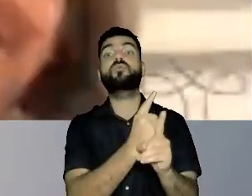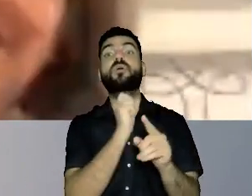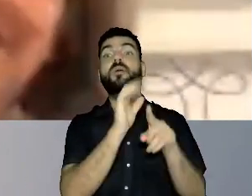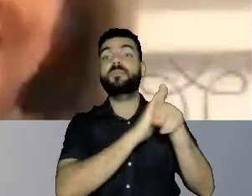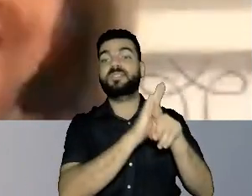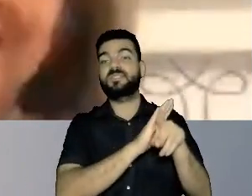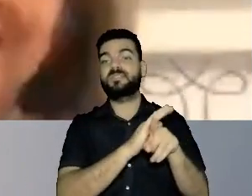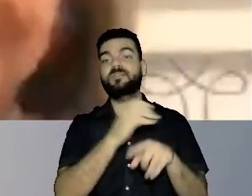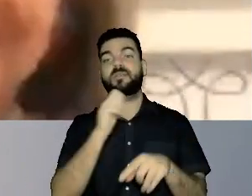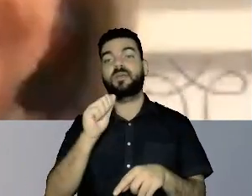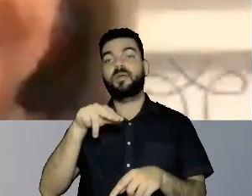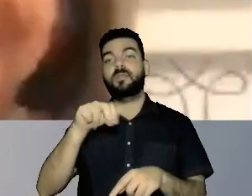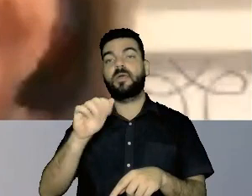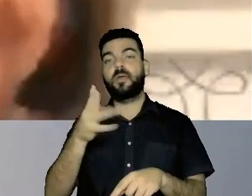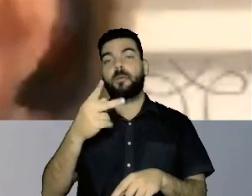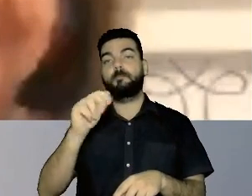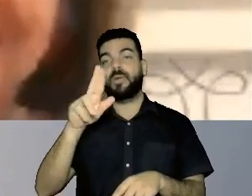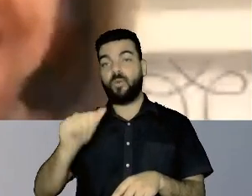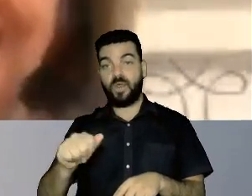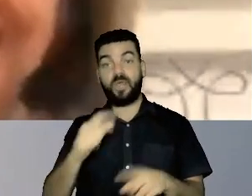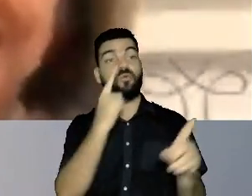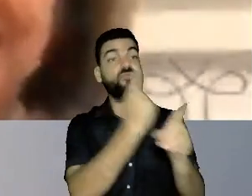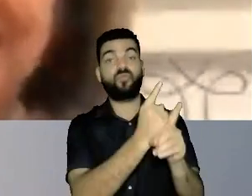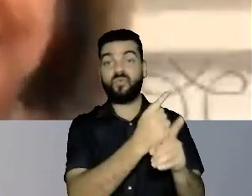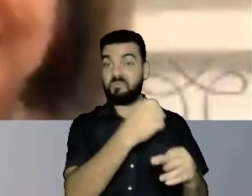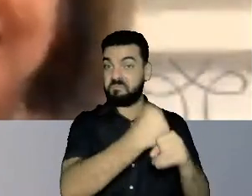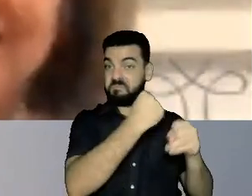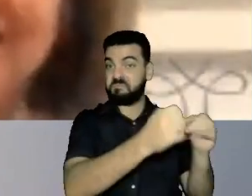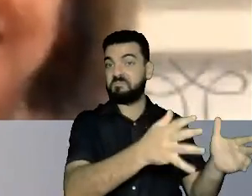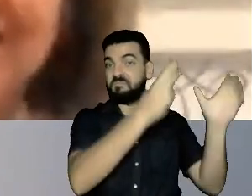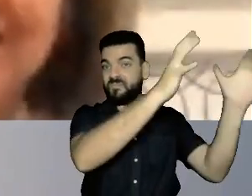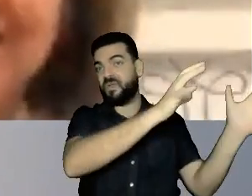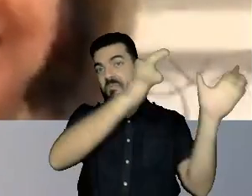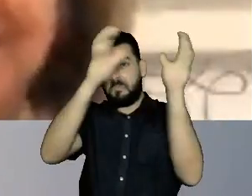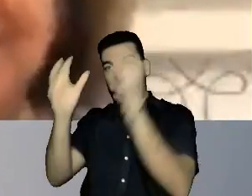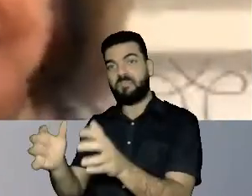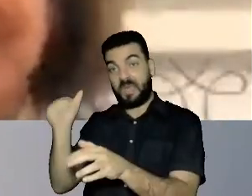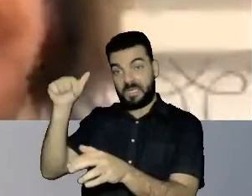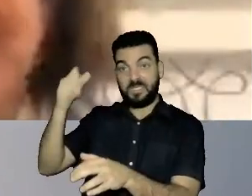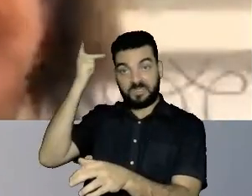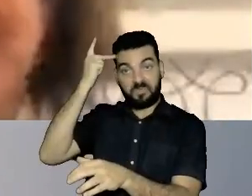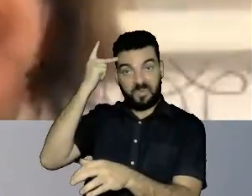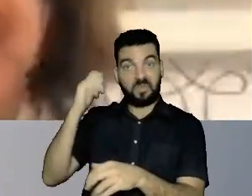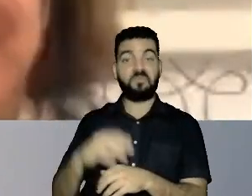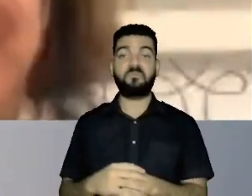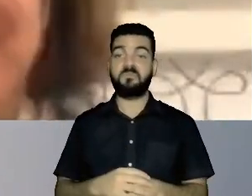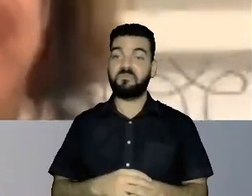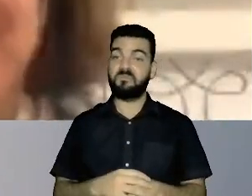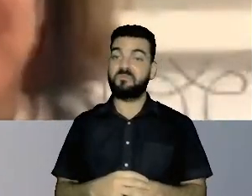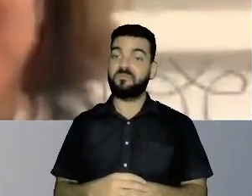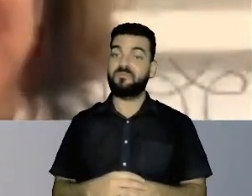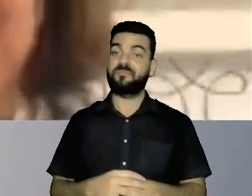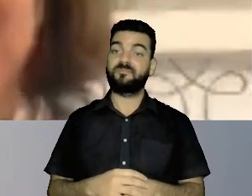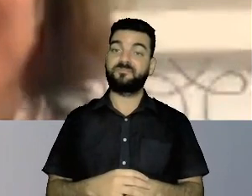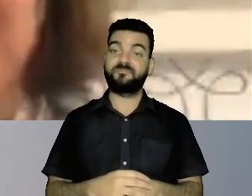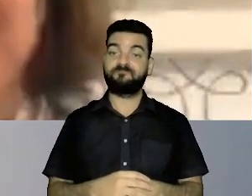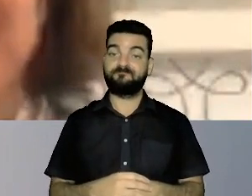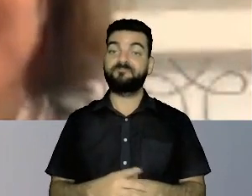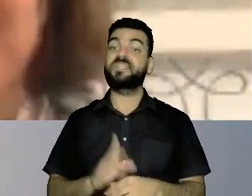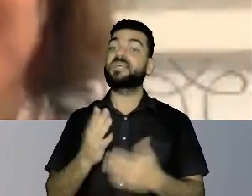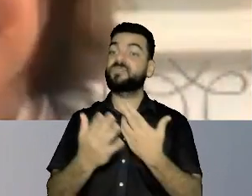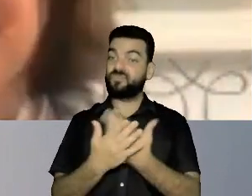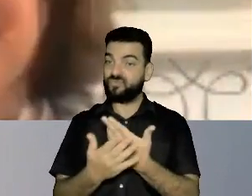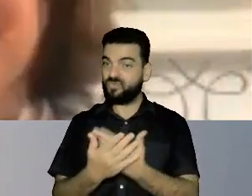XX, e essa escultura foi recuperada por uma pesquisa de Ana Paula Simeone. Ela,